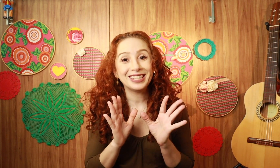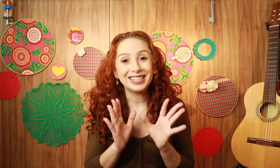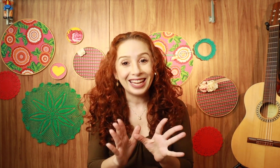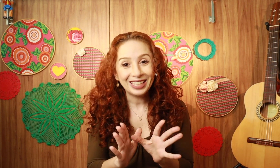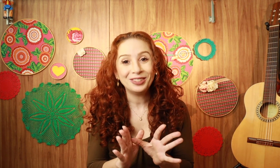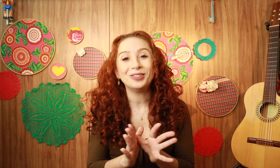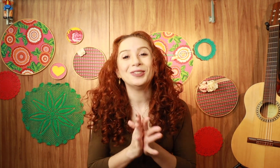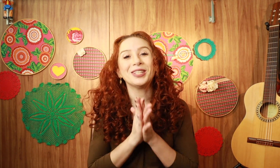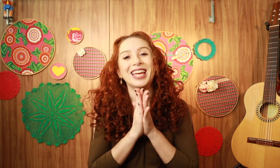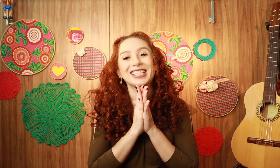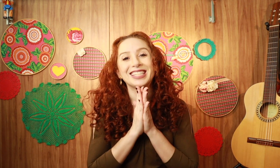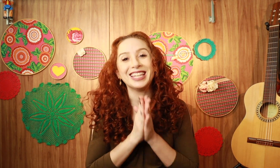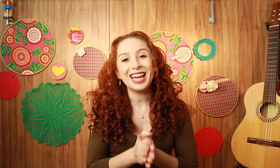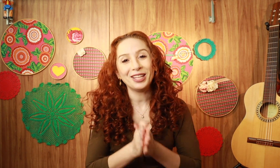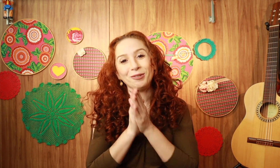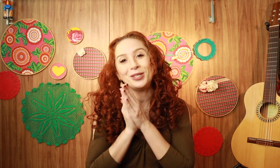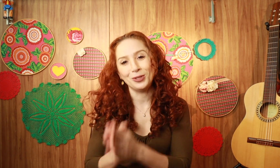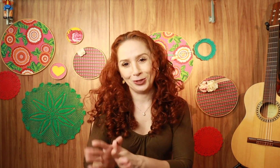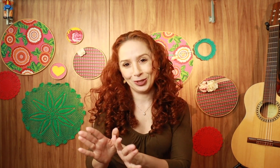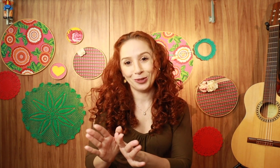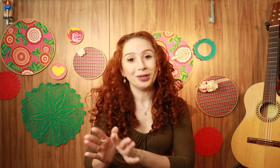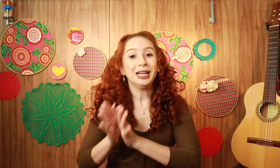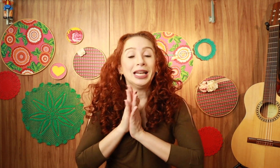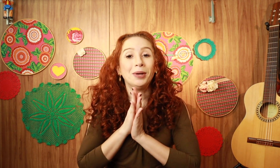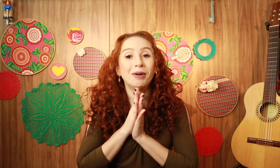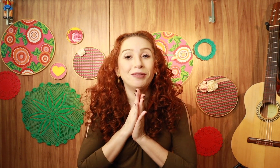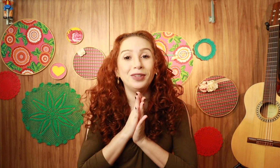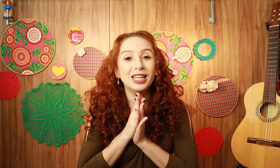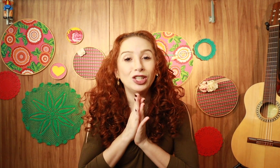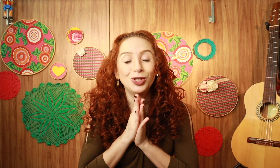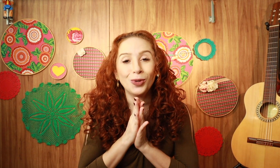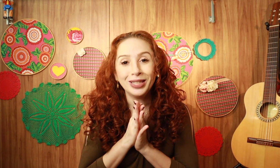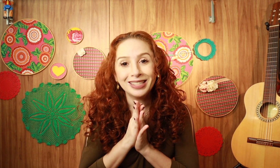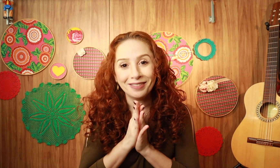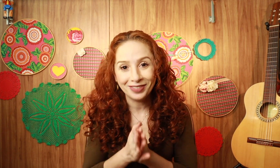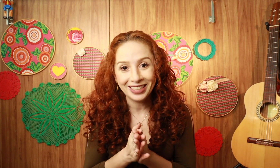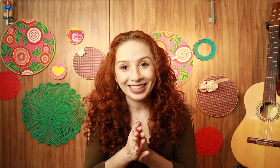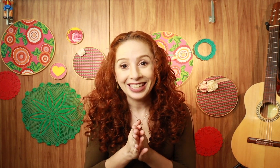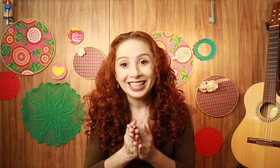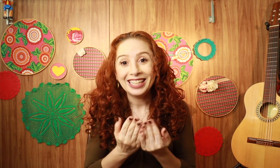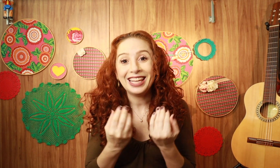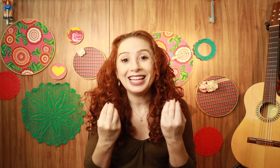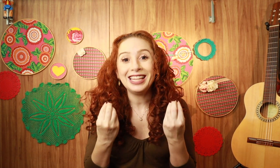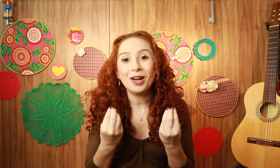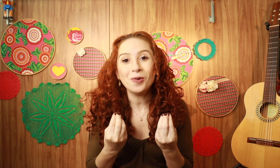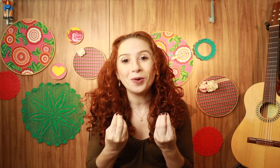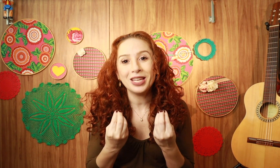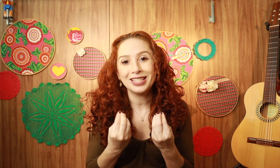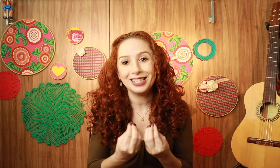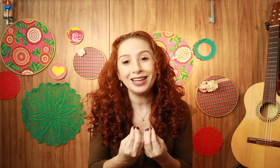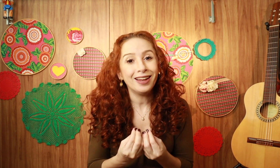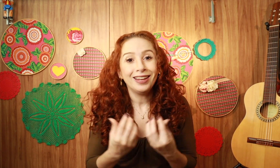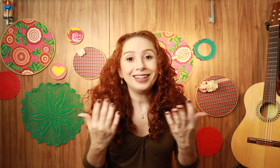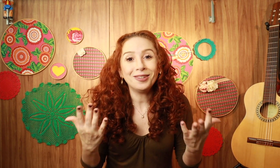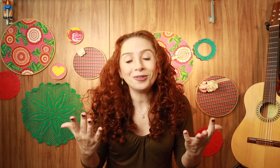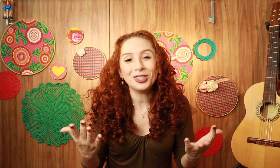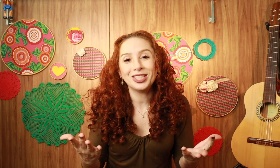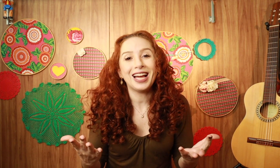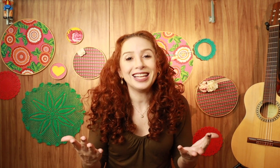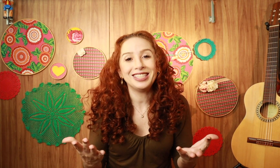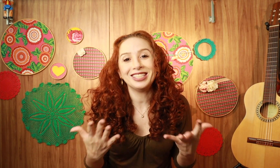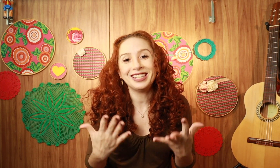Aprendeu cedo o que é certo e justo. Não havia em toda a savana quem não o conhecia e